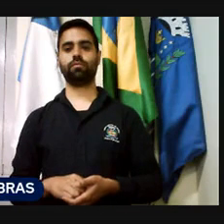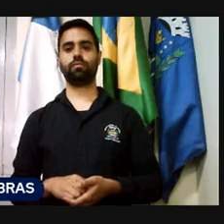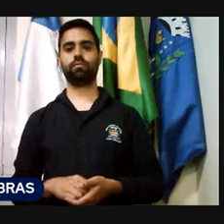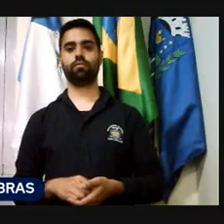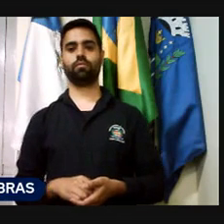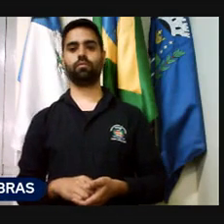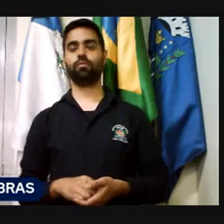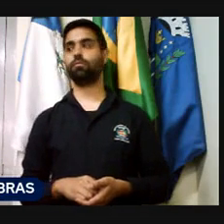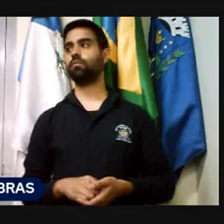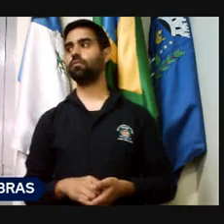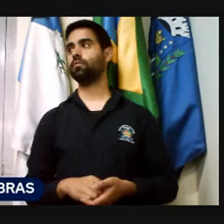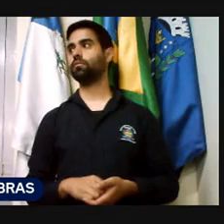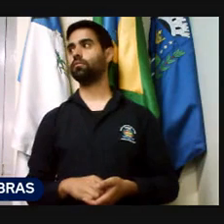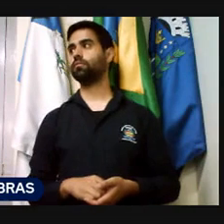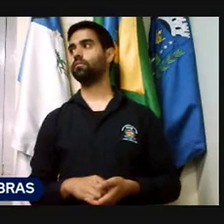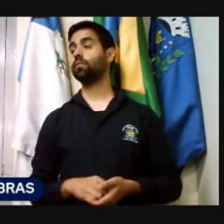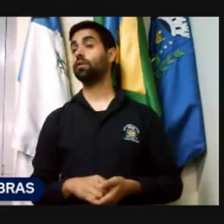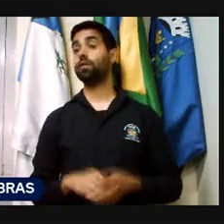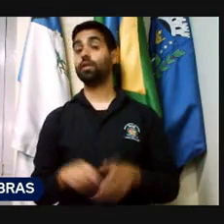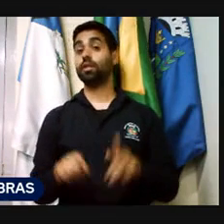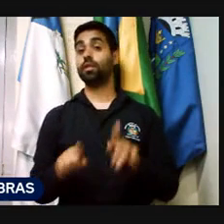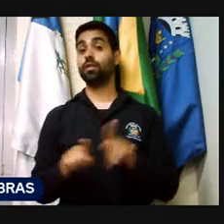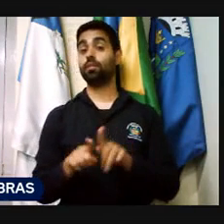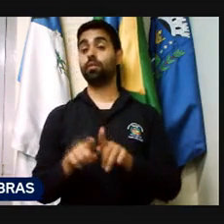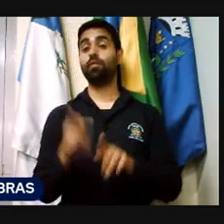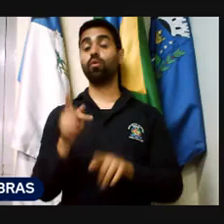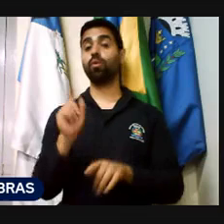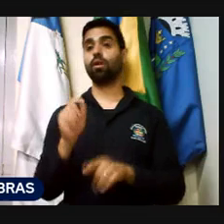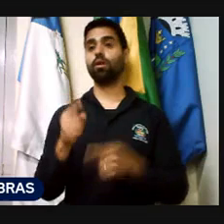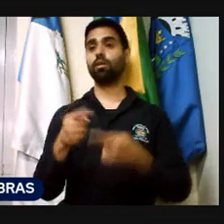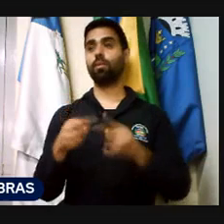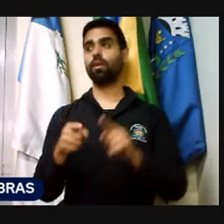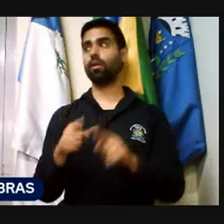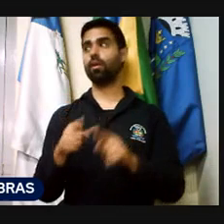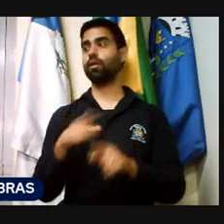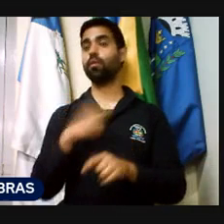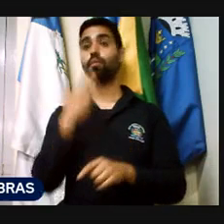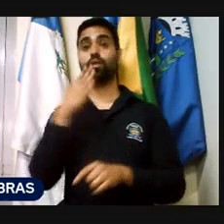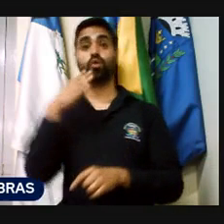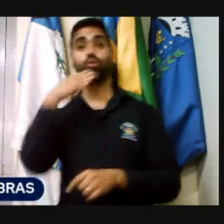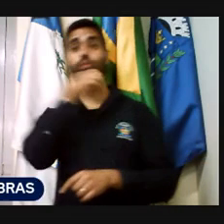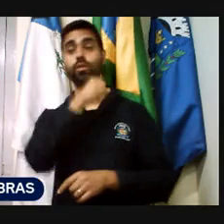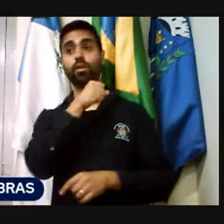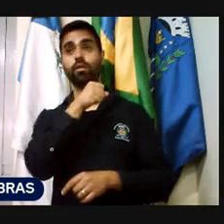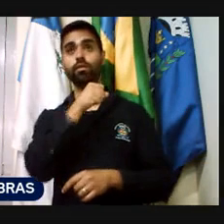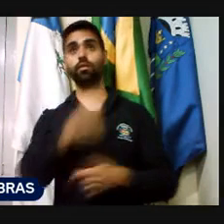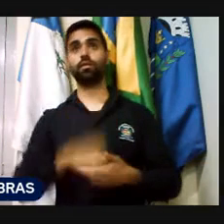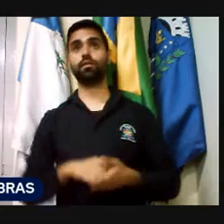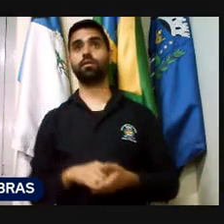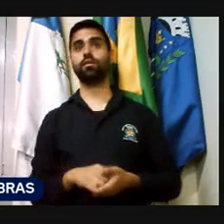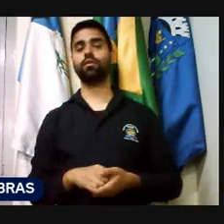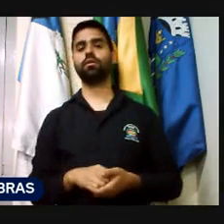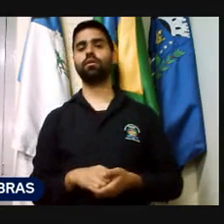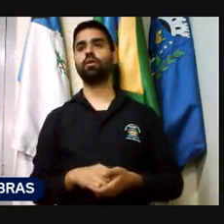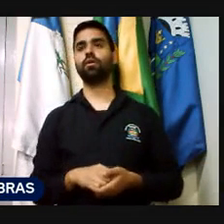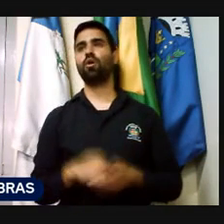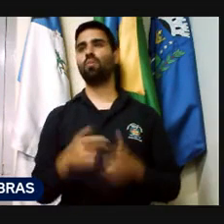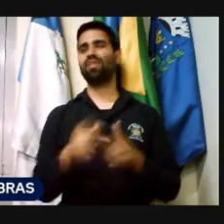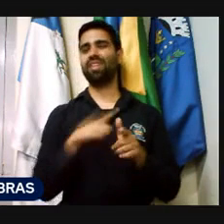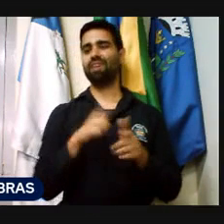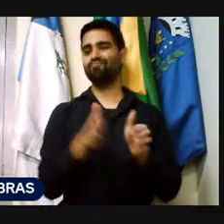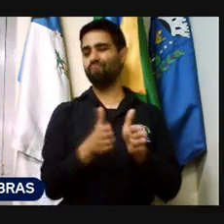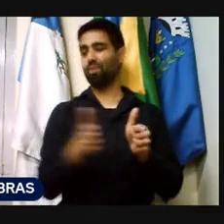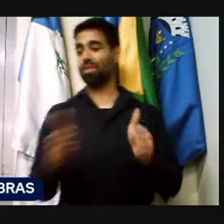ressalvando que essa matéria está em regime de urgência diante do prazo para